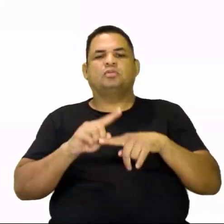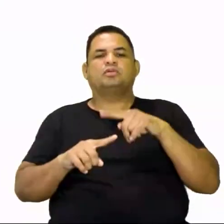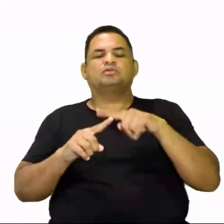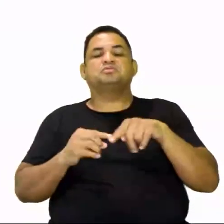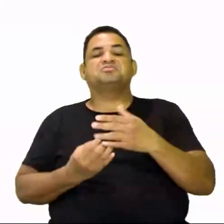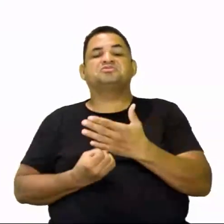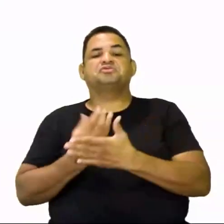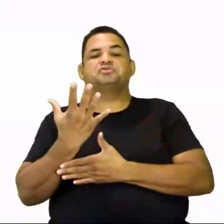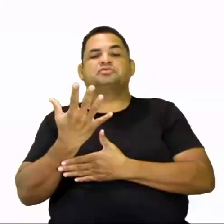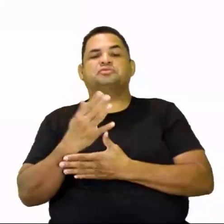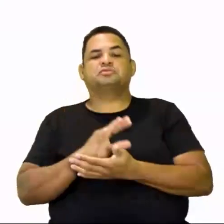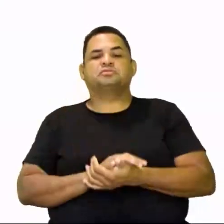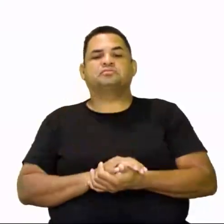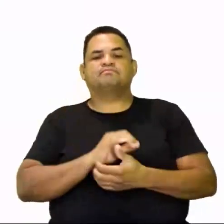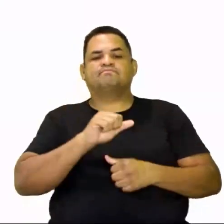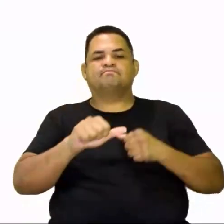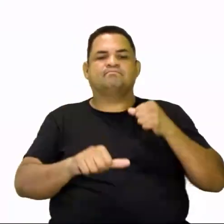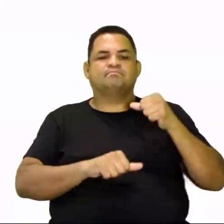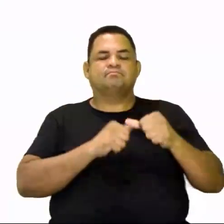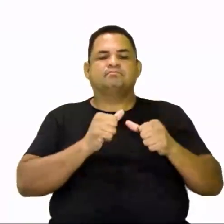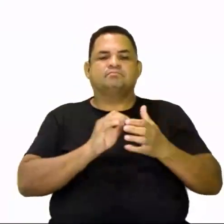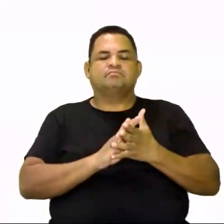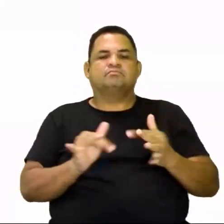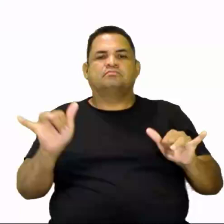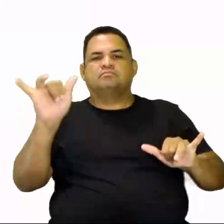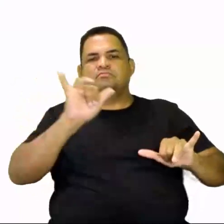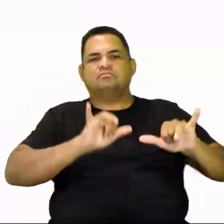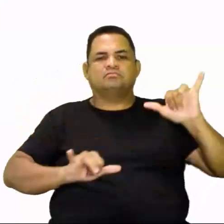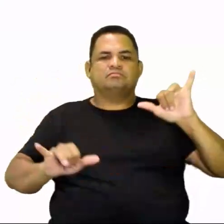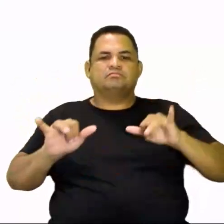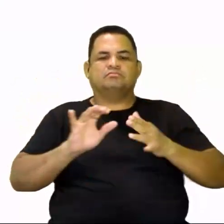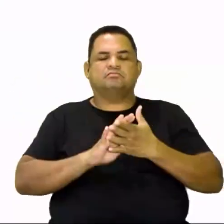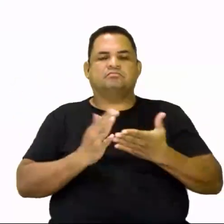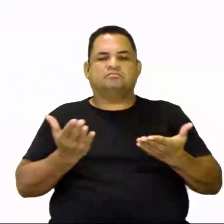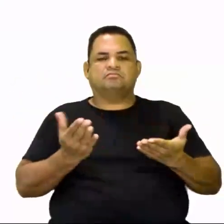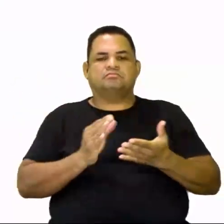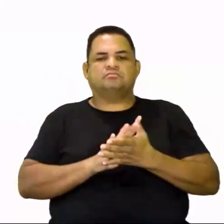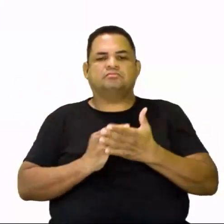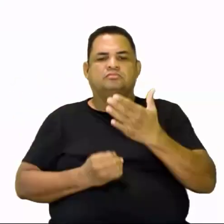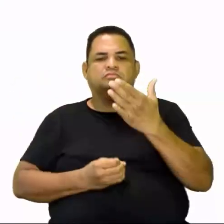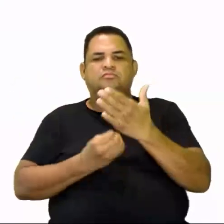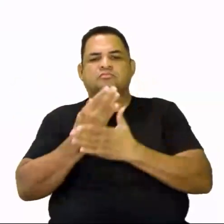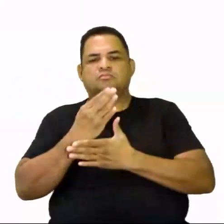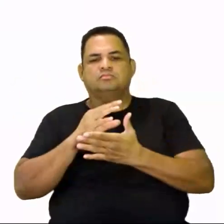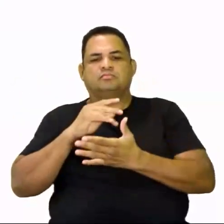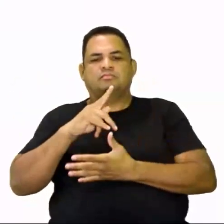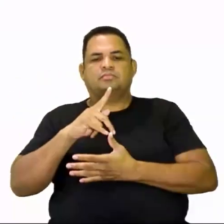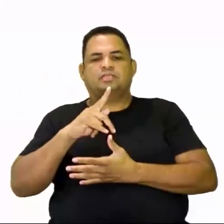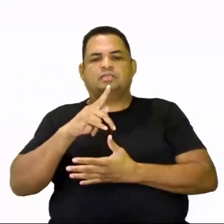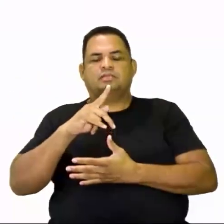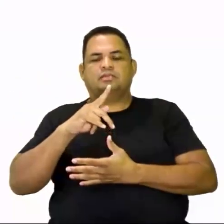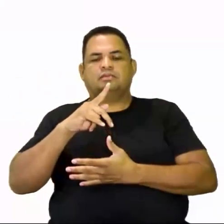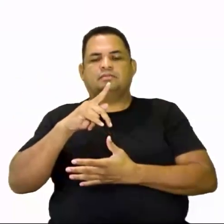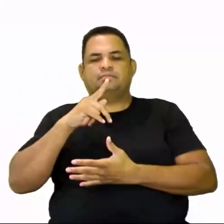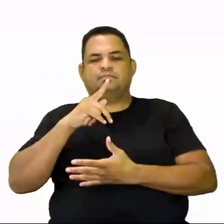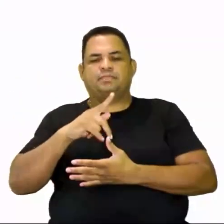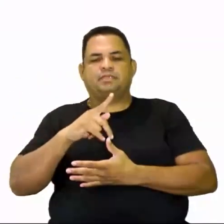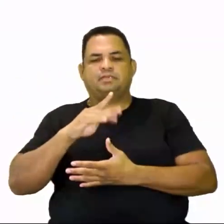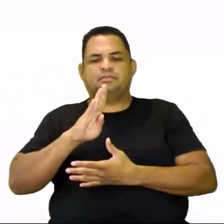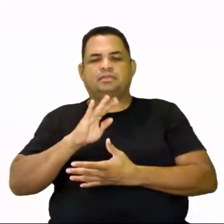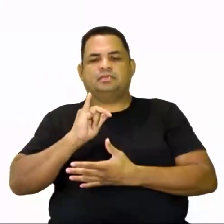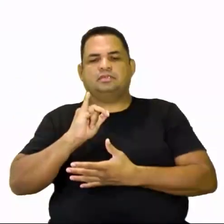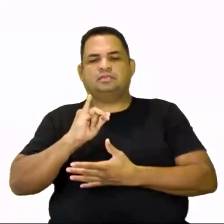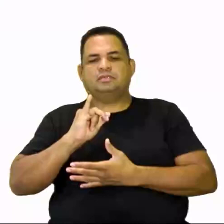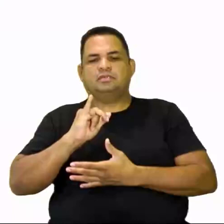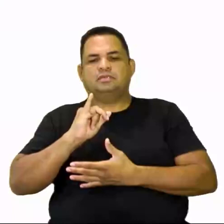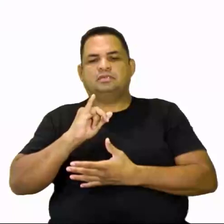forma, a transformação química. Aconteceu a formação do PbI2, que é o iodeto de